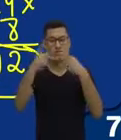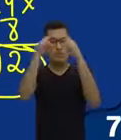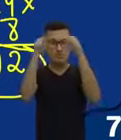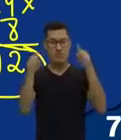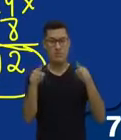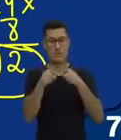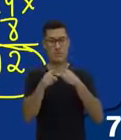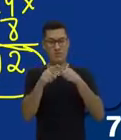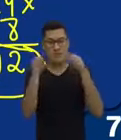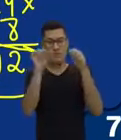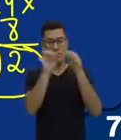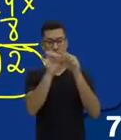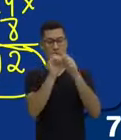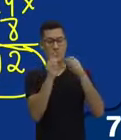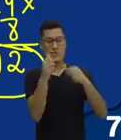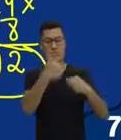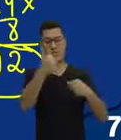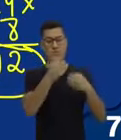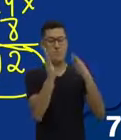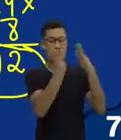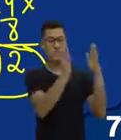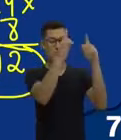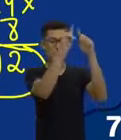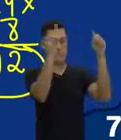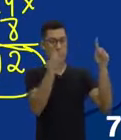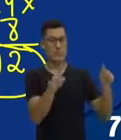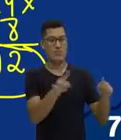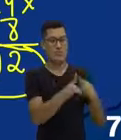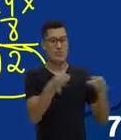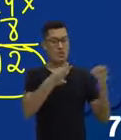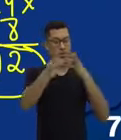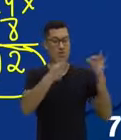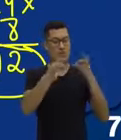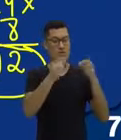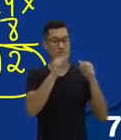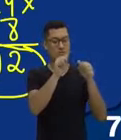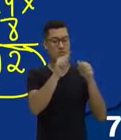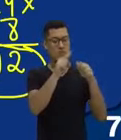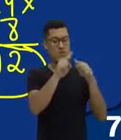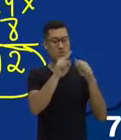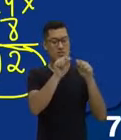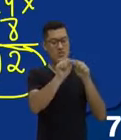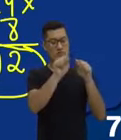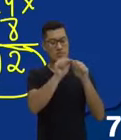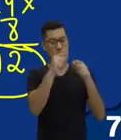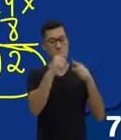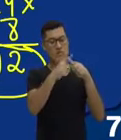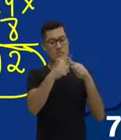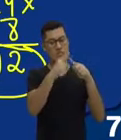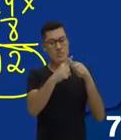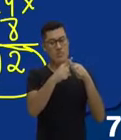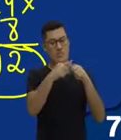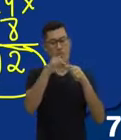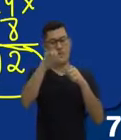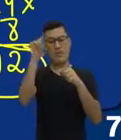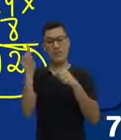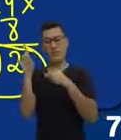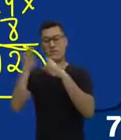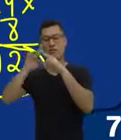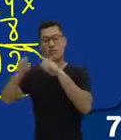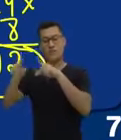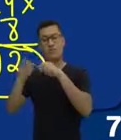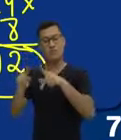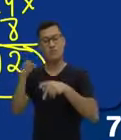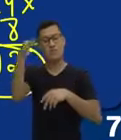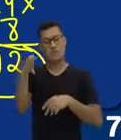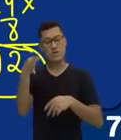a essa que eu fiz, mas ao invés de escrever como multiplicação, escreve o valor, né? O valor da conta. Correto, Fernando? Correto.